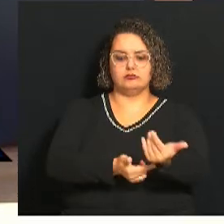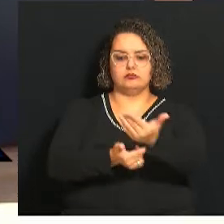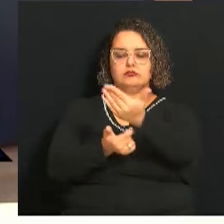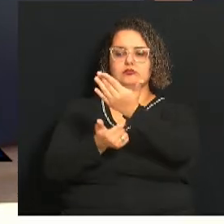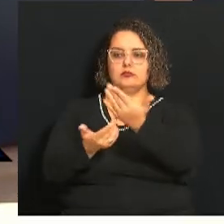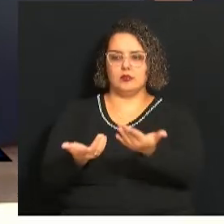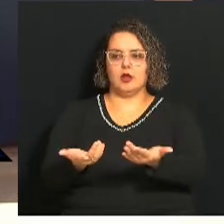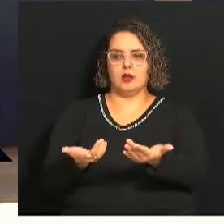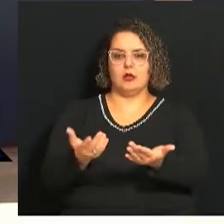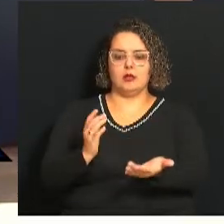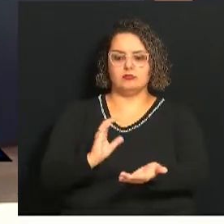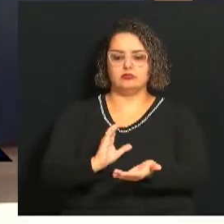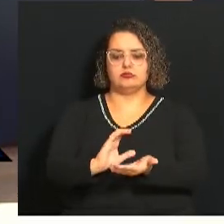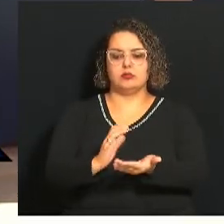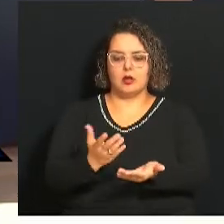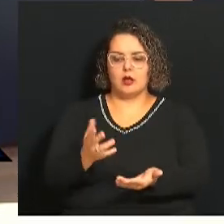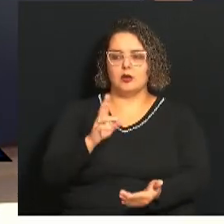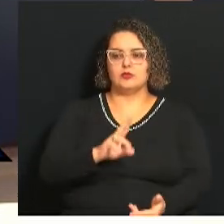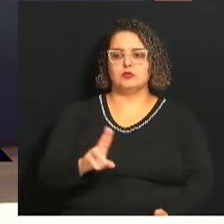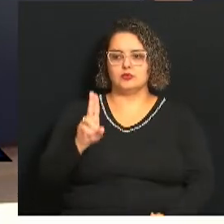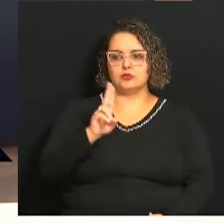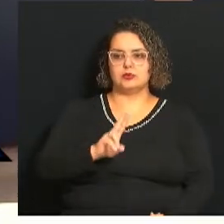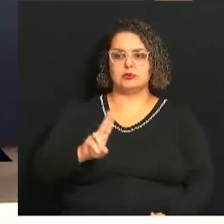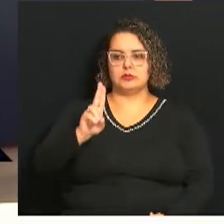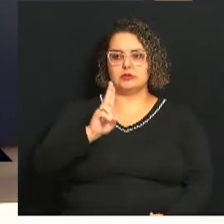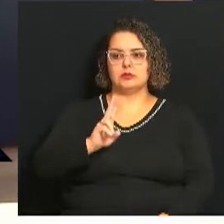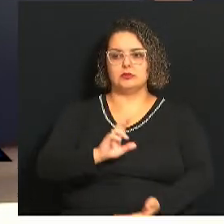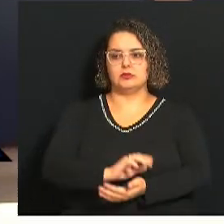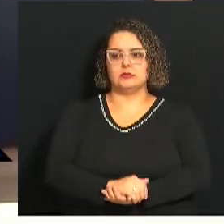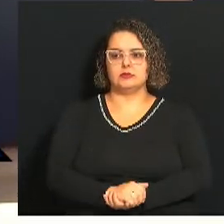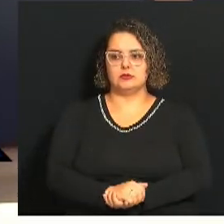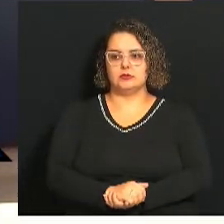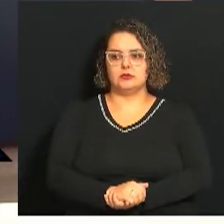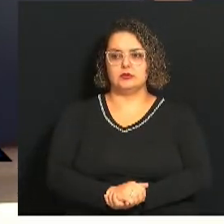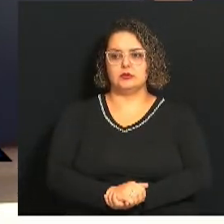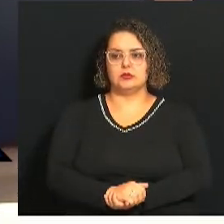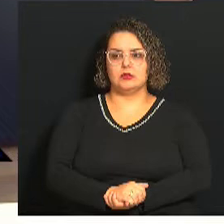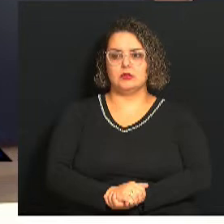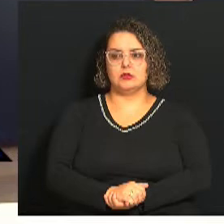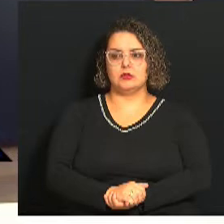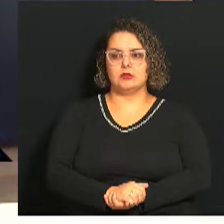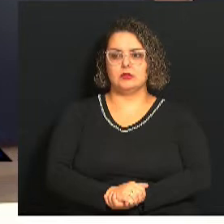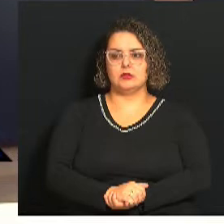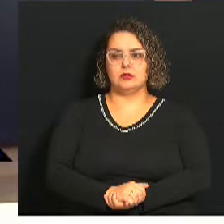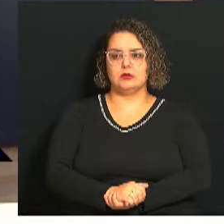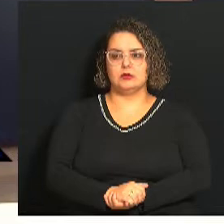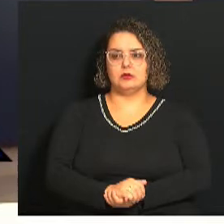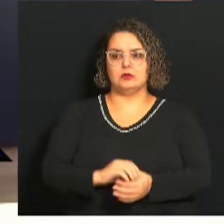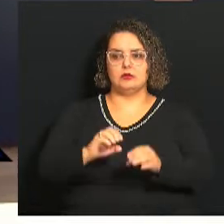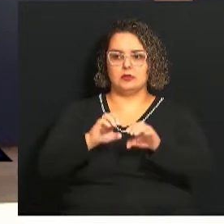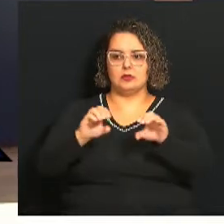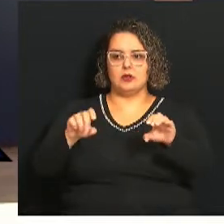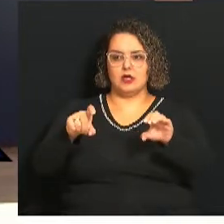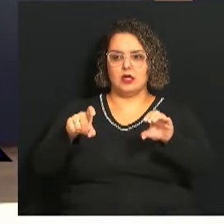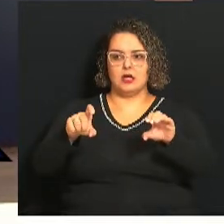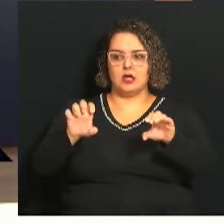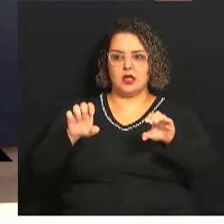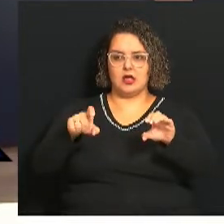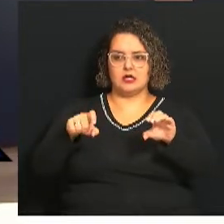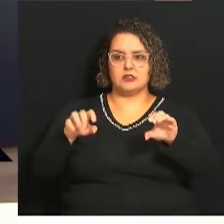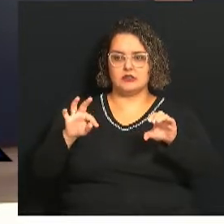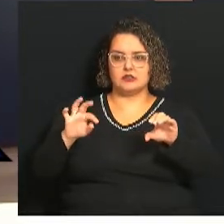ampliando a utilização desse Pacer Table, não sei se é isso que você falou,